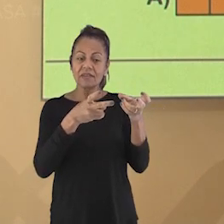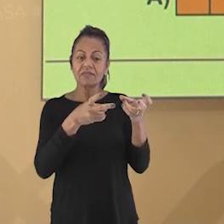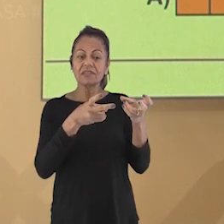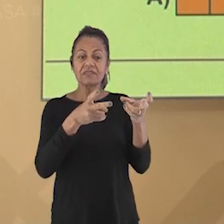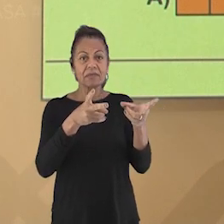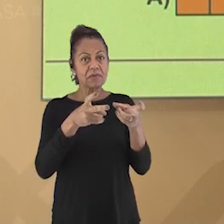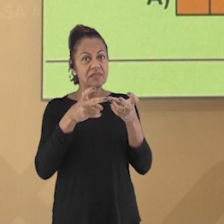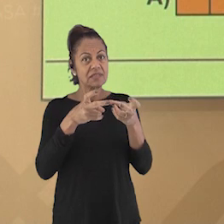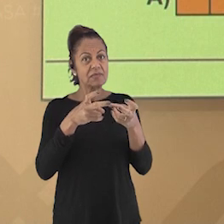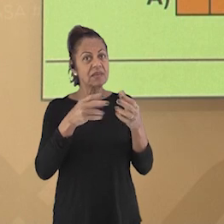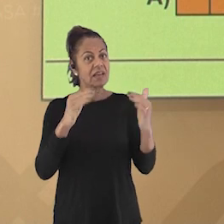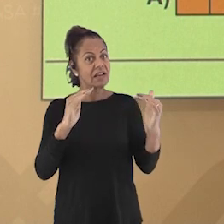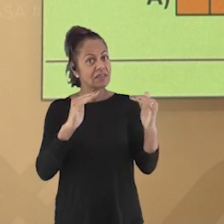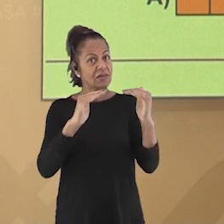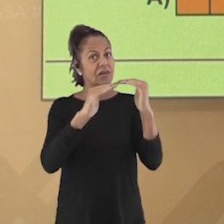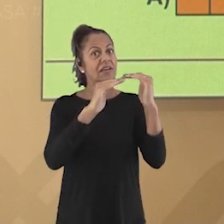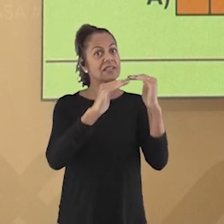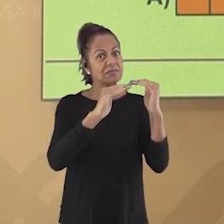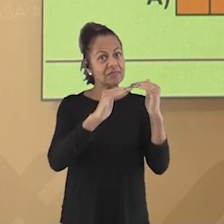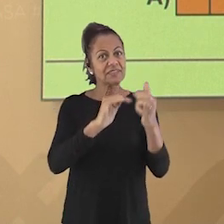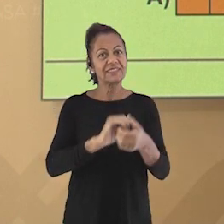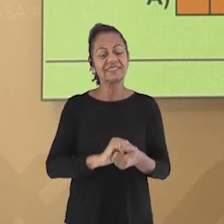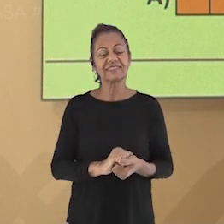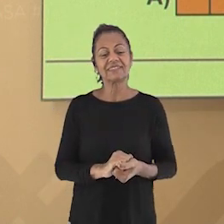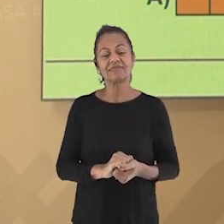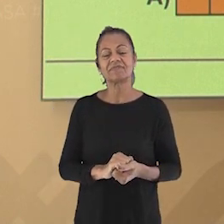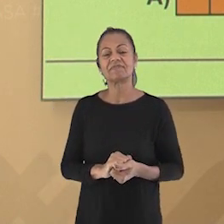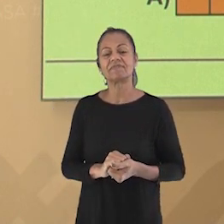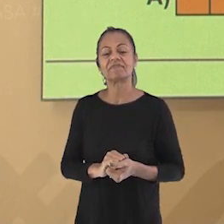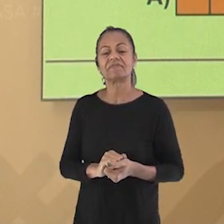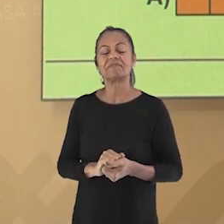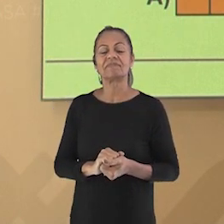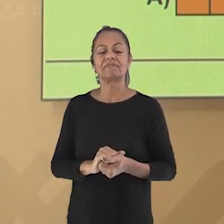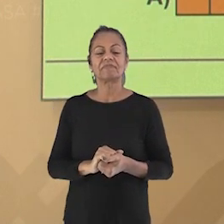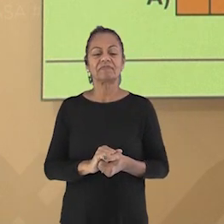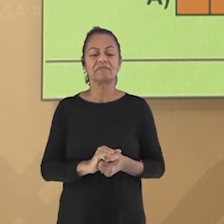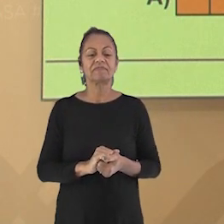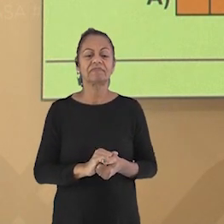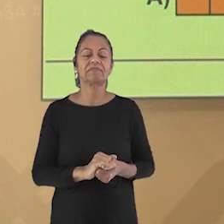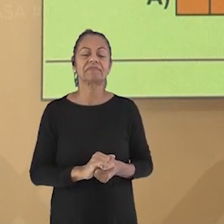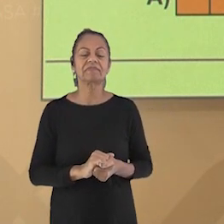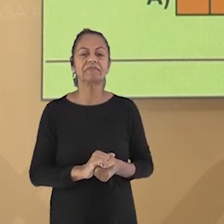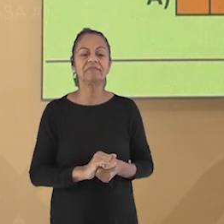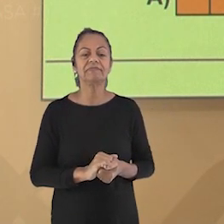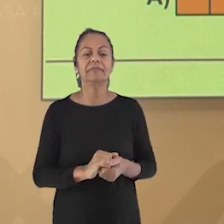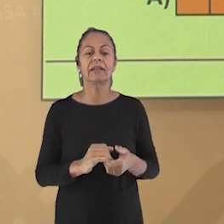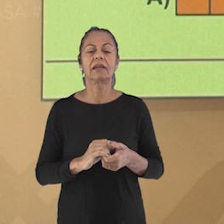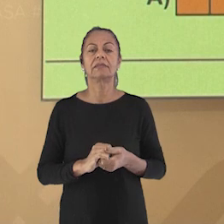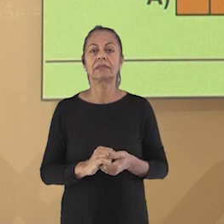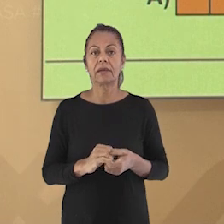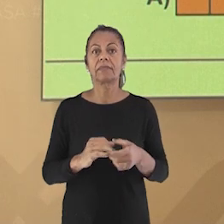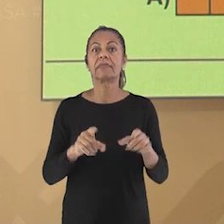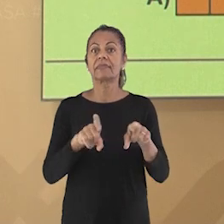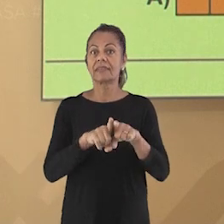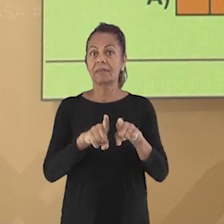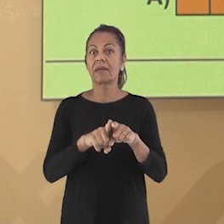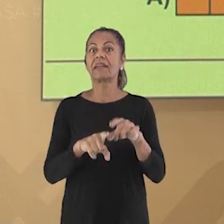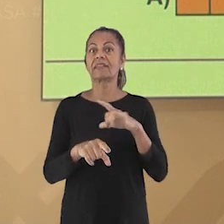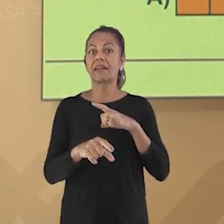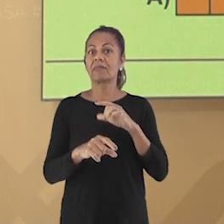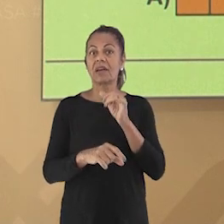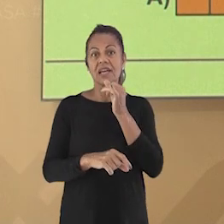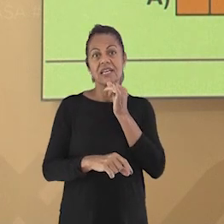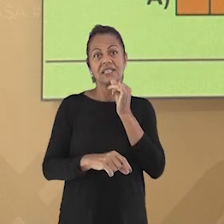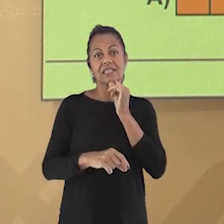elas correspondem a essa uma parte que foi utilizada na fração anterior. Então, aqui, nós também temos um exemplo